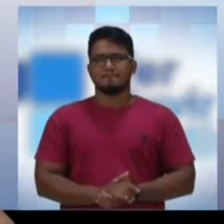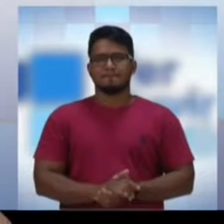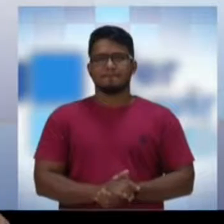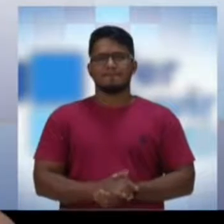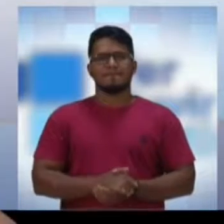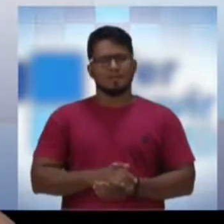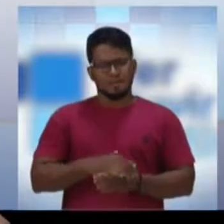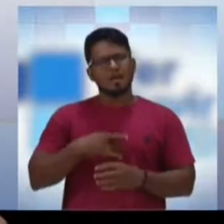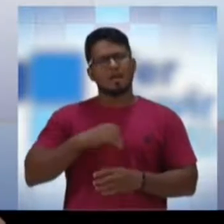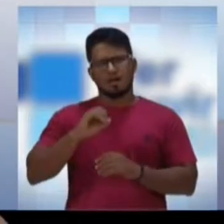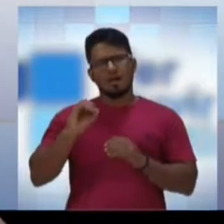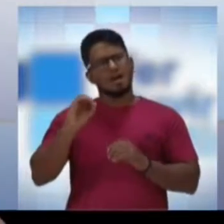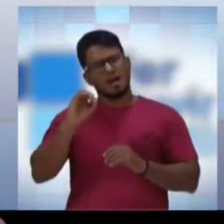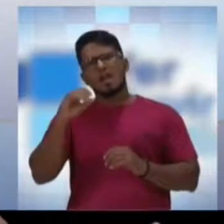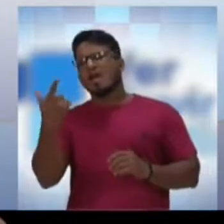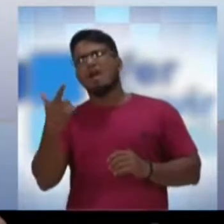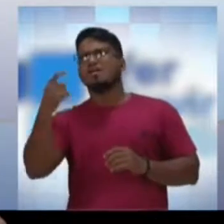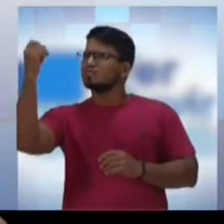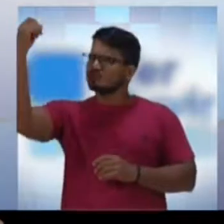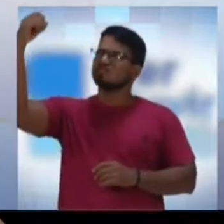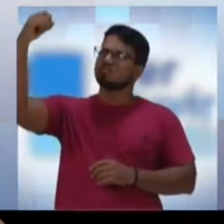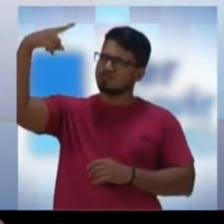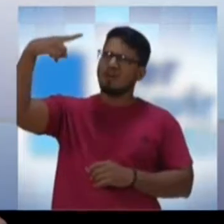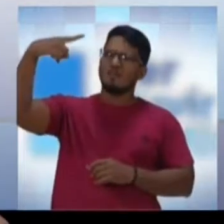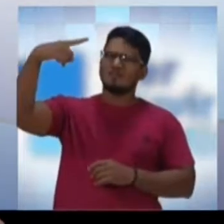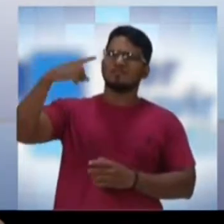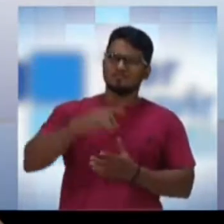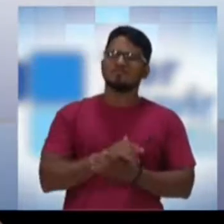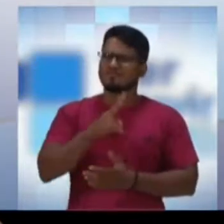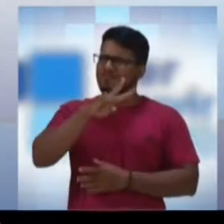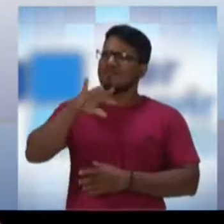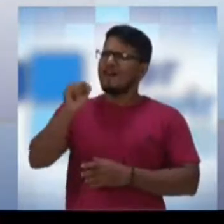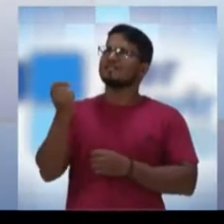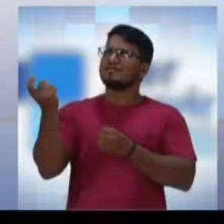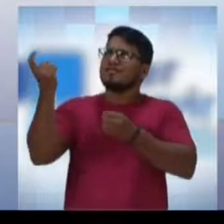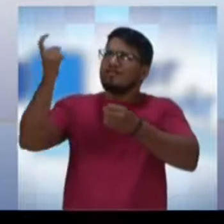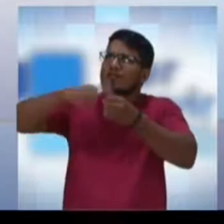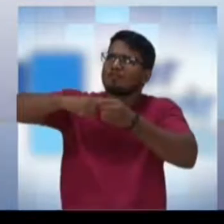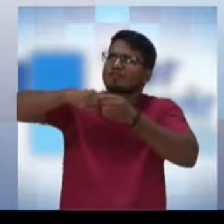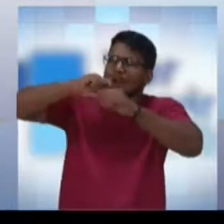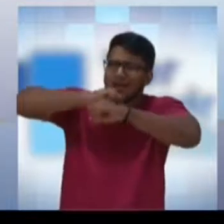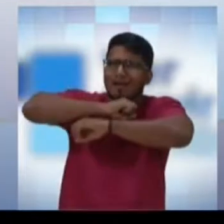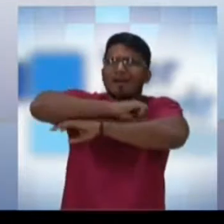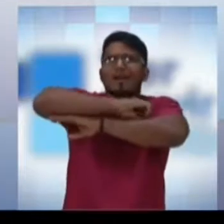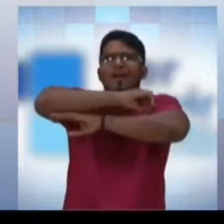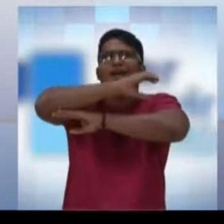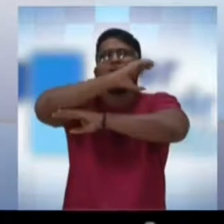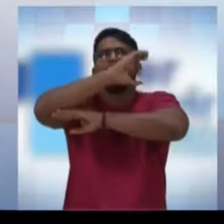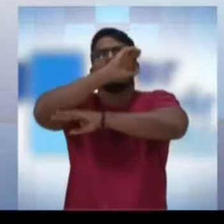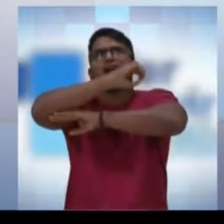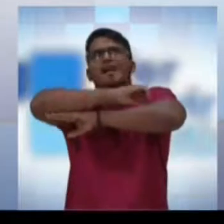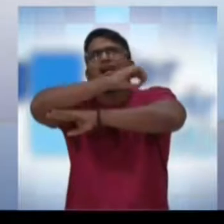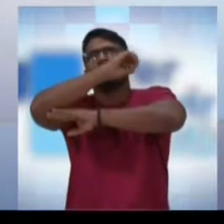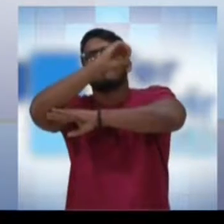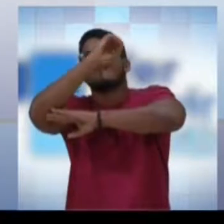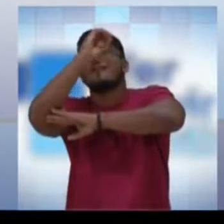Mas é claro que o sol vai voltar amanhã.